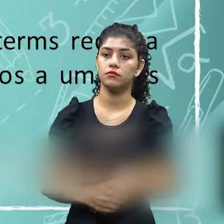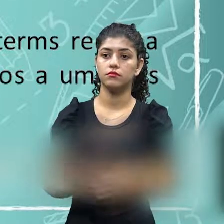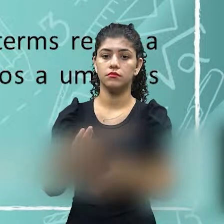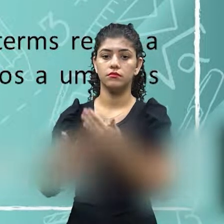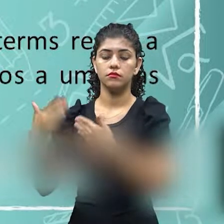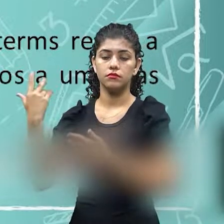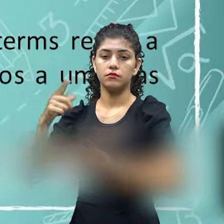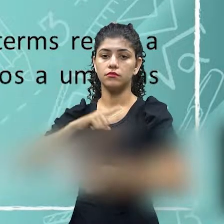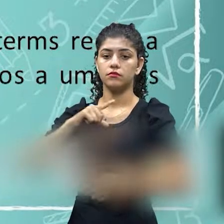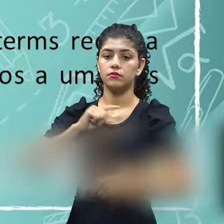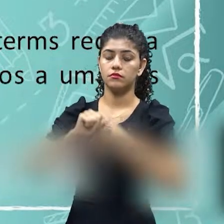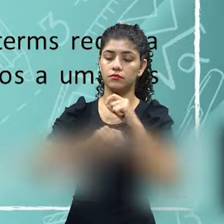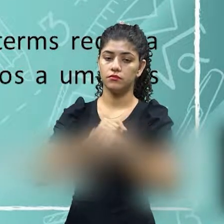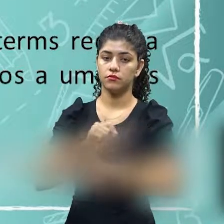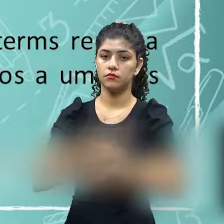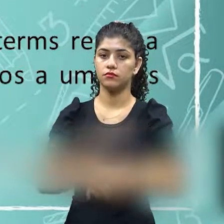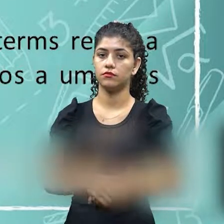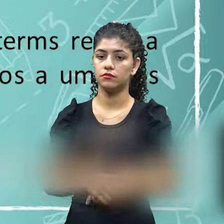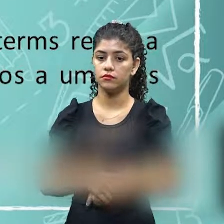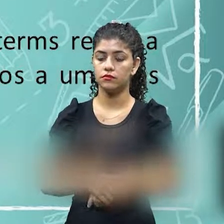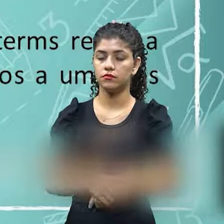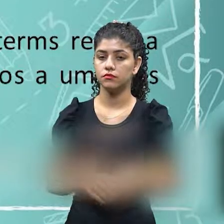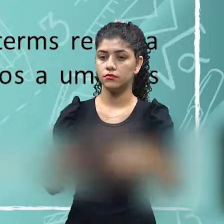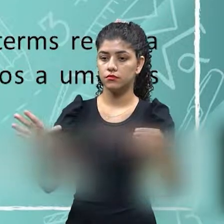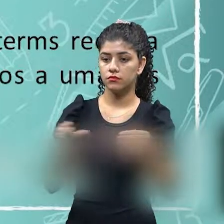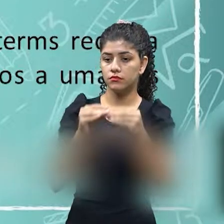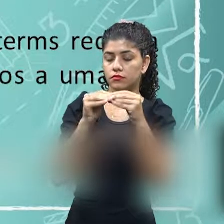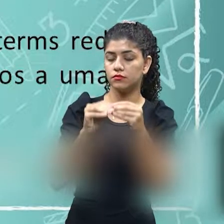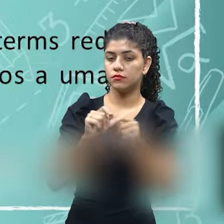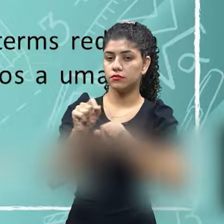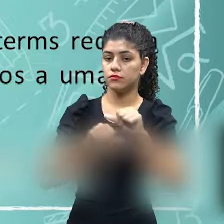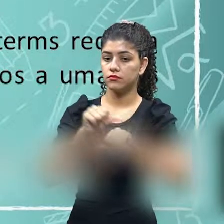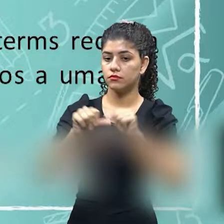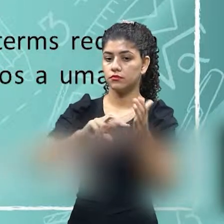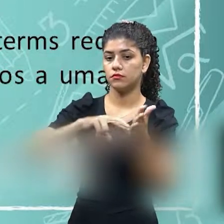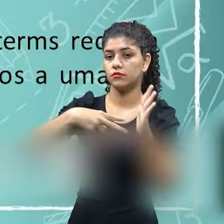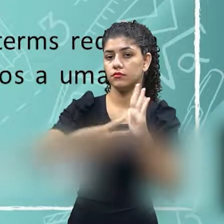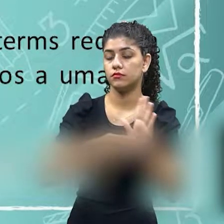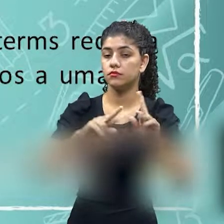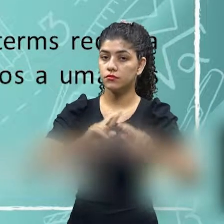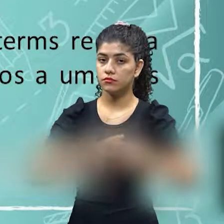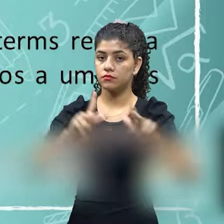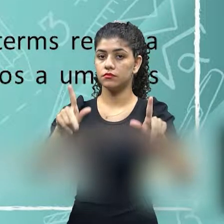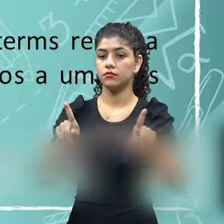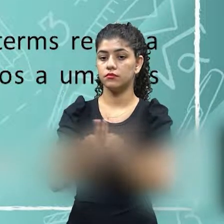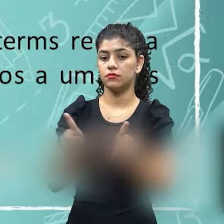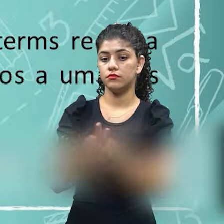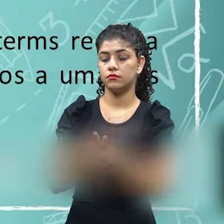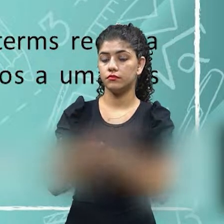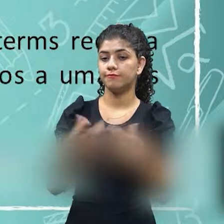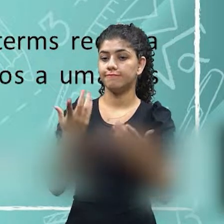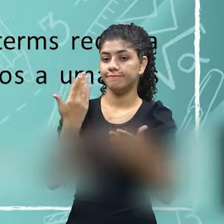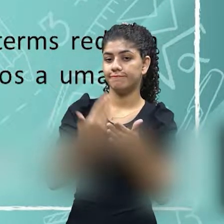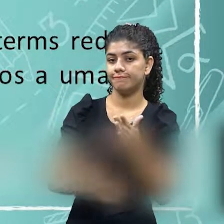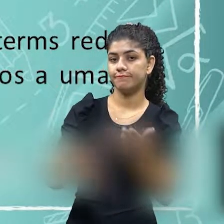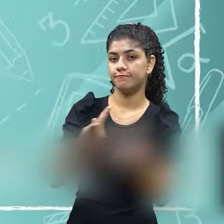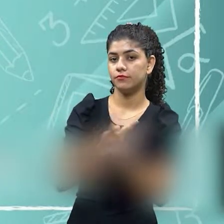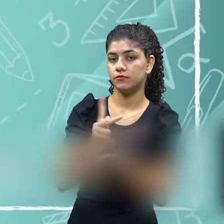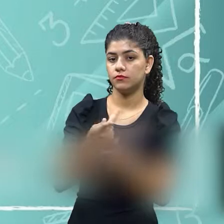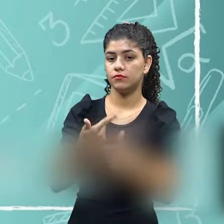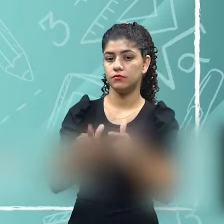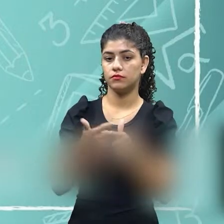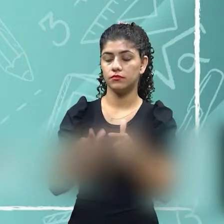nos Incoterms, reduz a possibilidade de interpretações controversas e de prejuízo em uma das partes